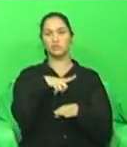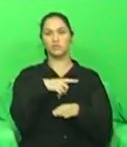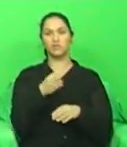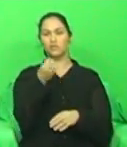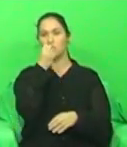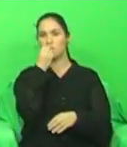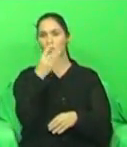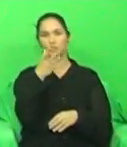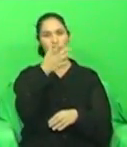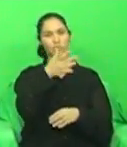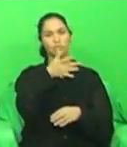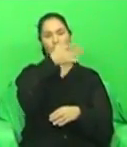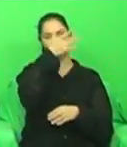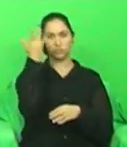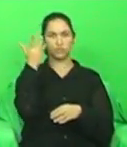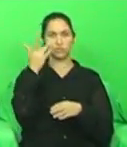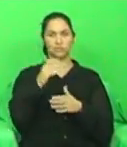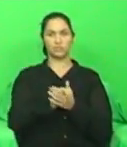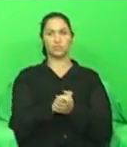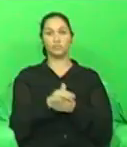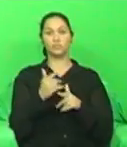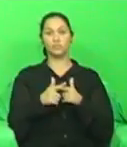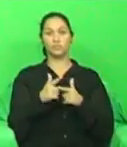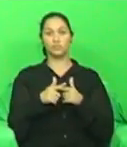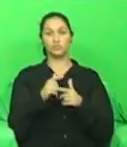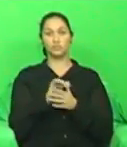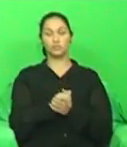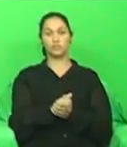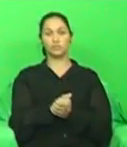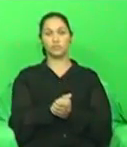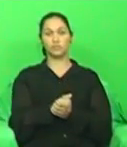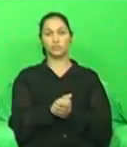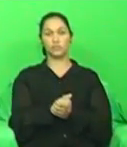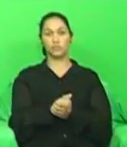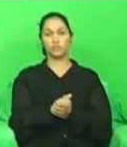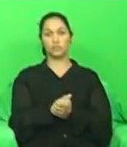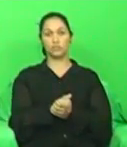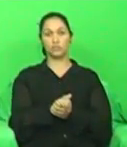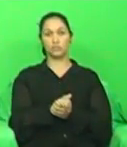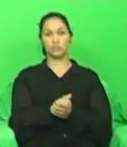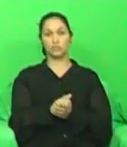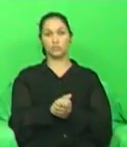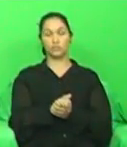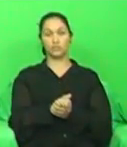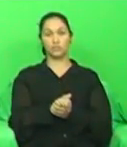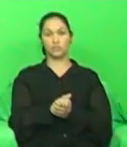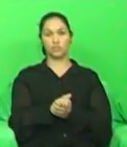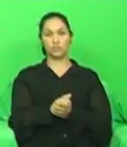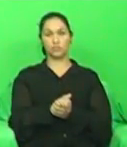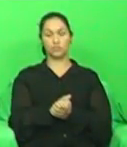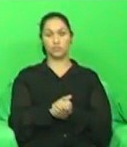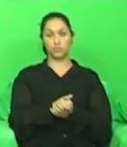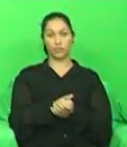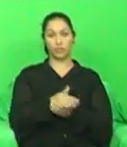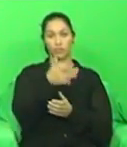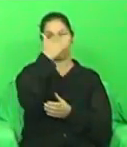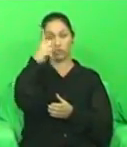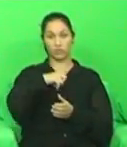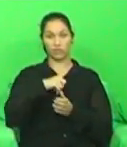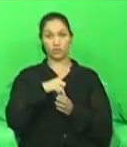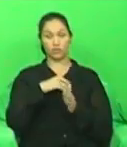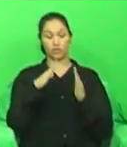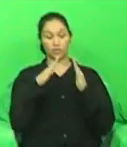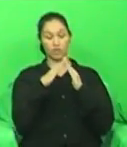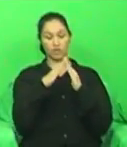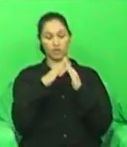essas pessoas que têm a sua residência baixo do livro né da rede recursos agora arrumar um pretexto de se é pra não